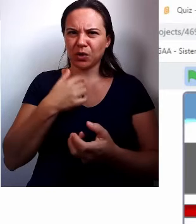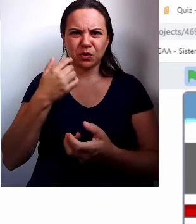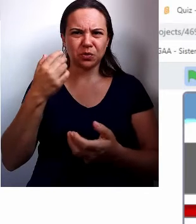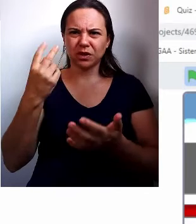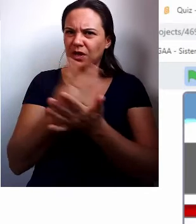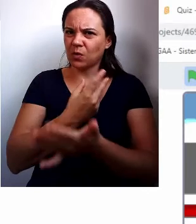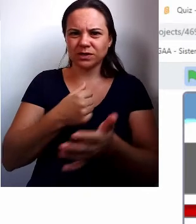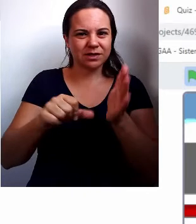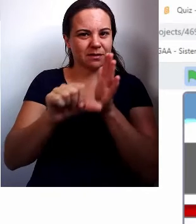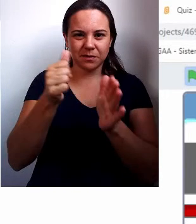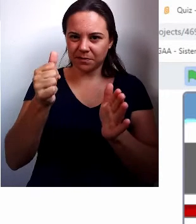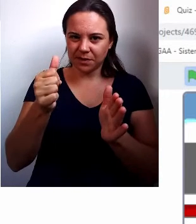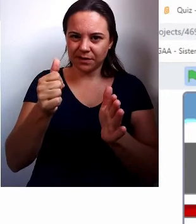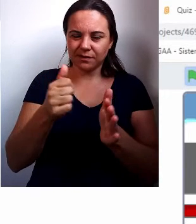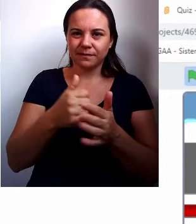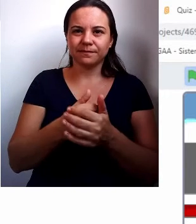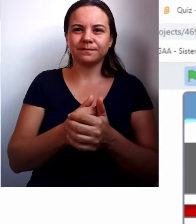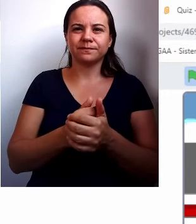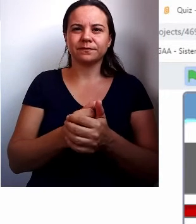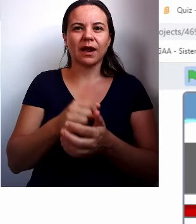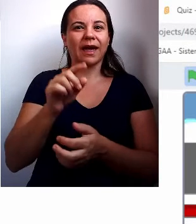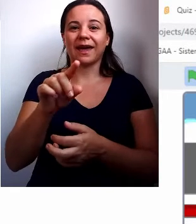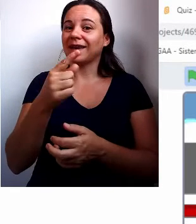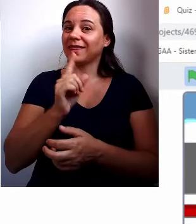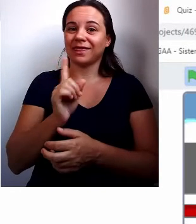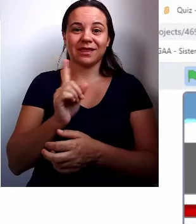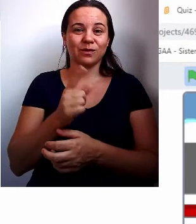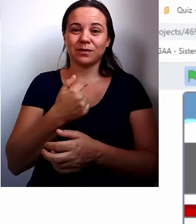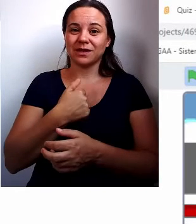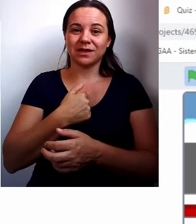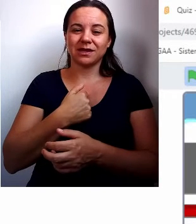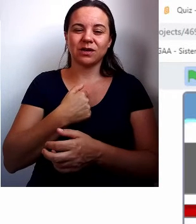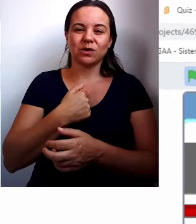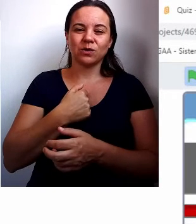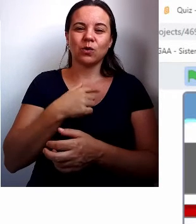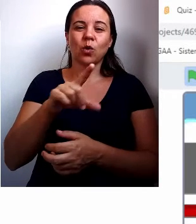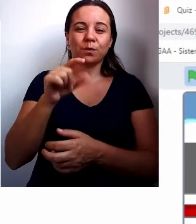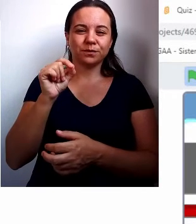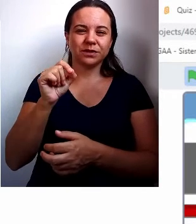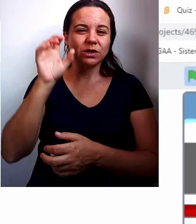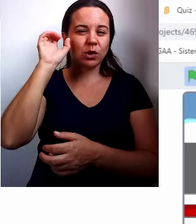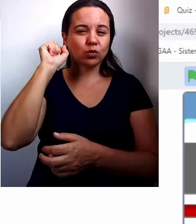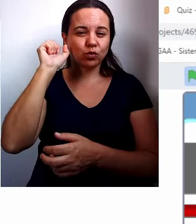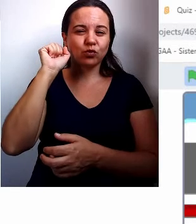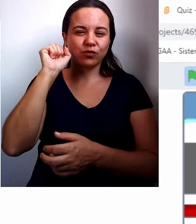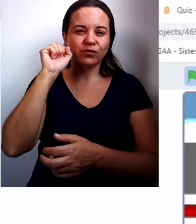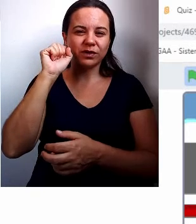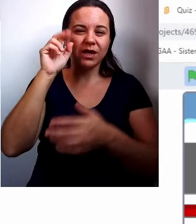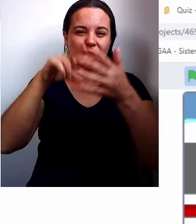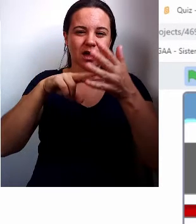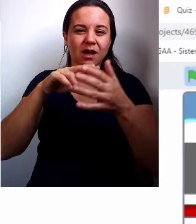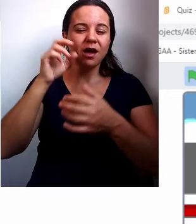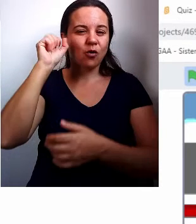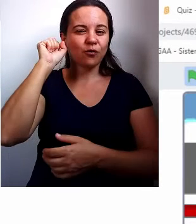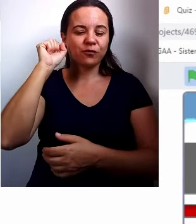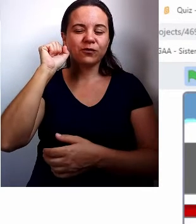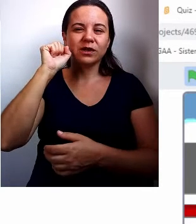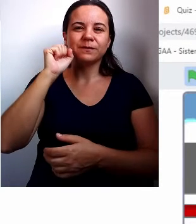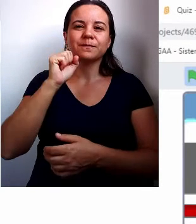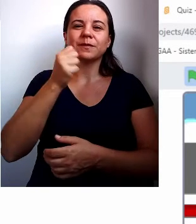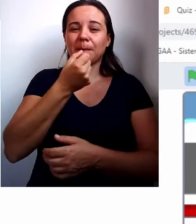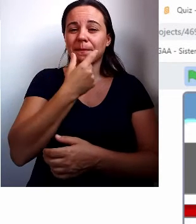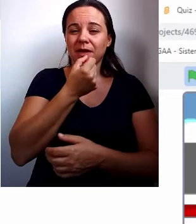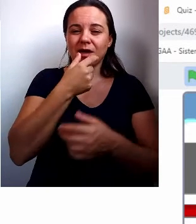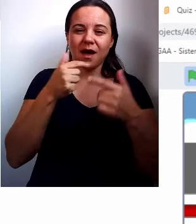também, como eu não acertei na primeira alternativa, ele não me deu a opção de ouvir a charada. Porque aquele é um bônus quando